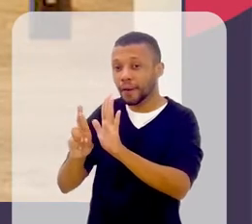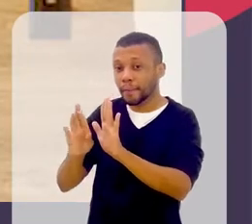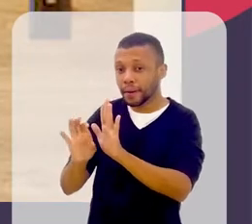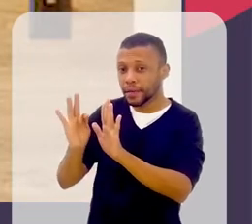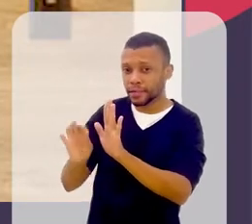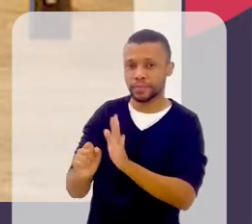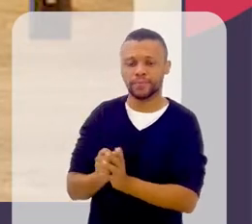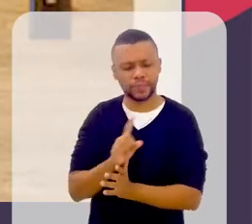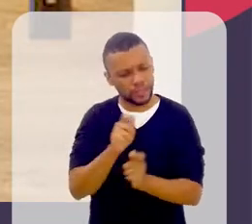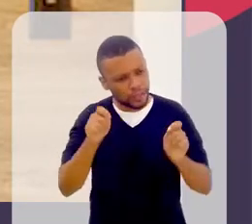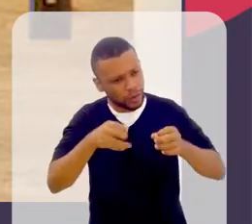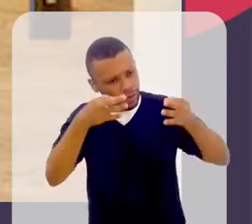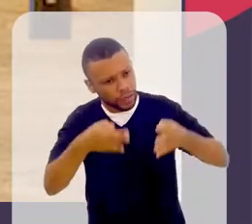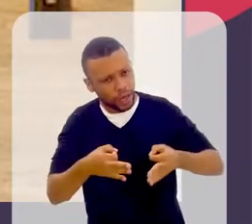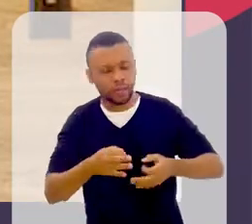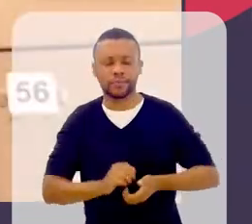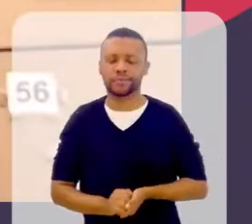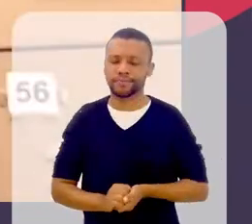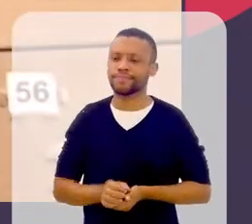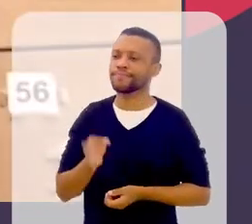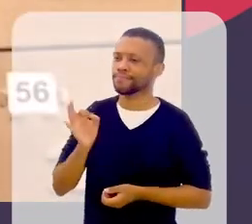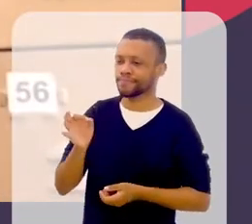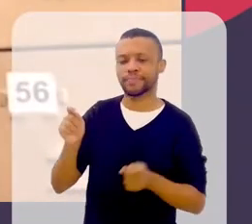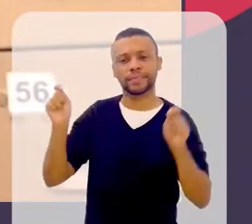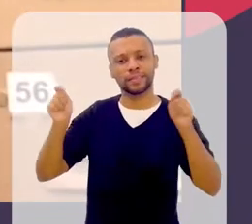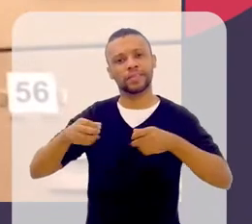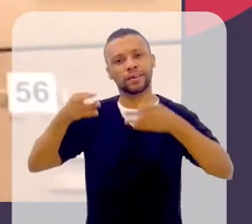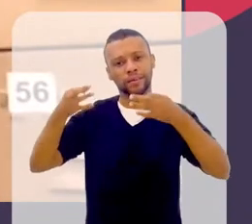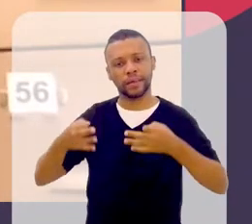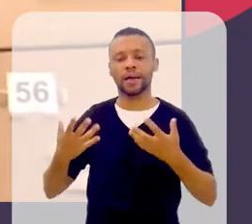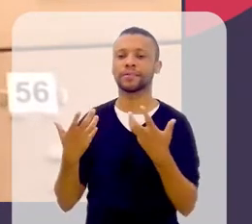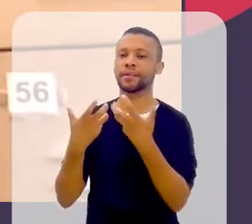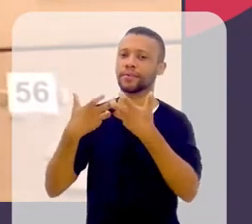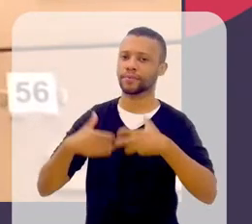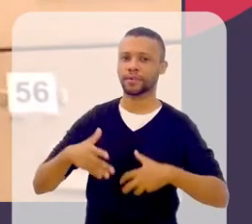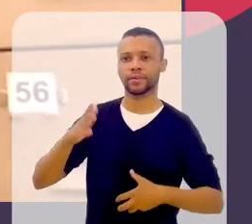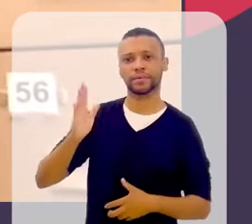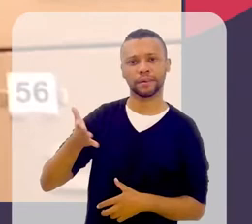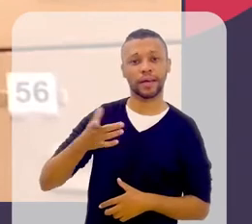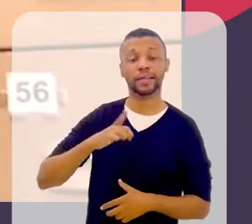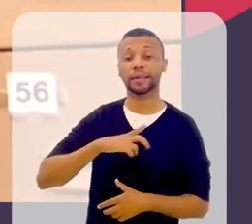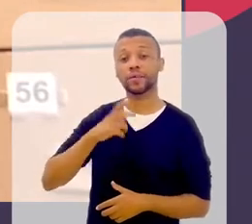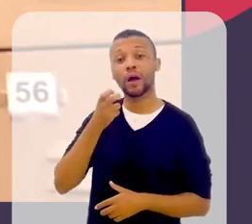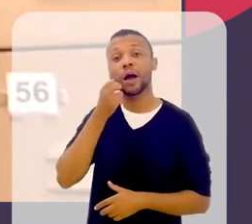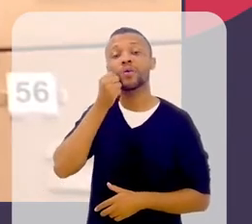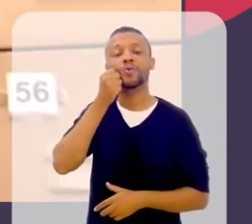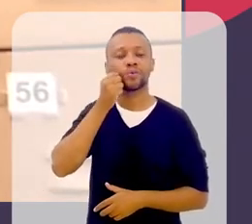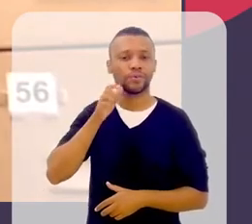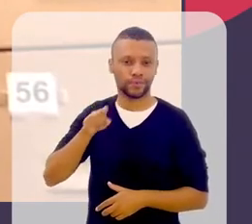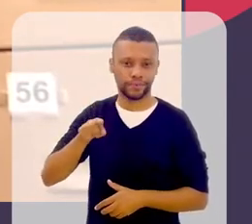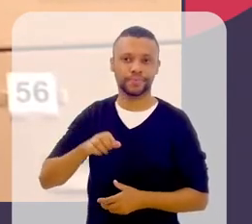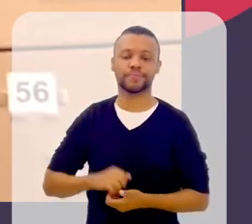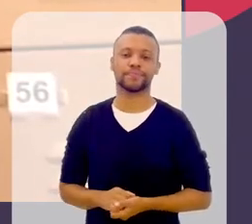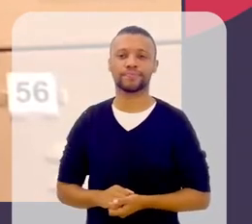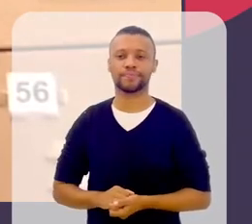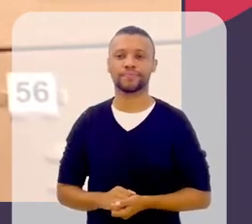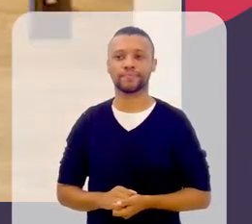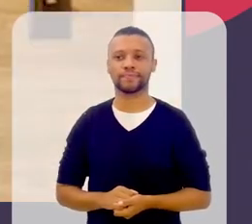E deu certo? Tá funcionando? Tá, deu certo, tá funcionando. Temos o rascunho.